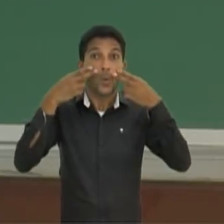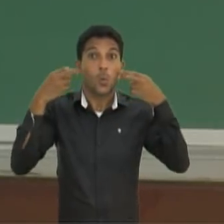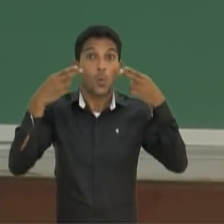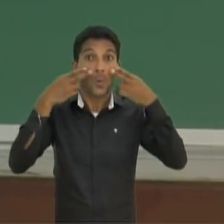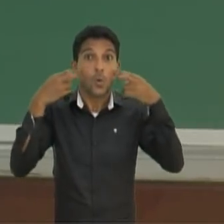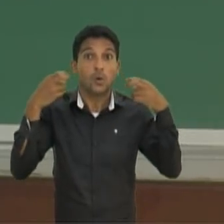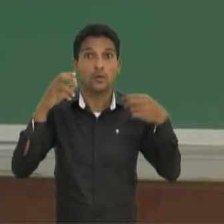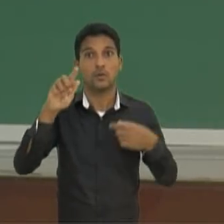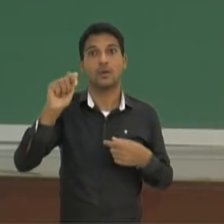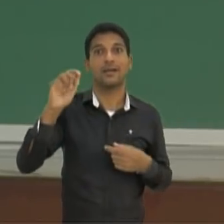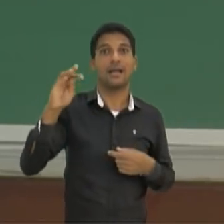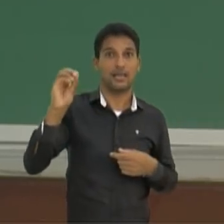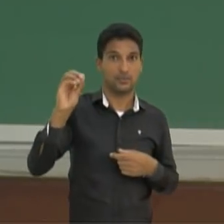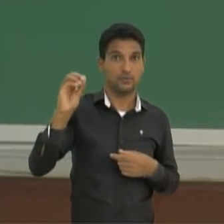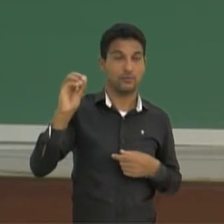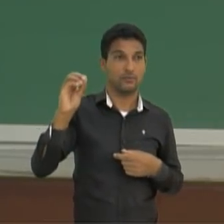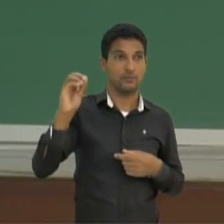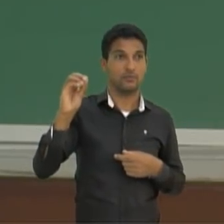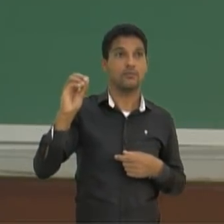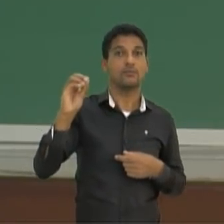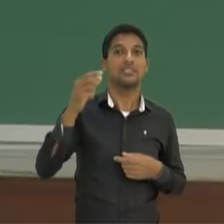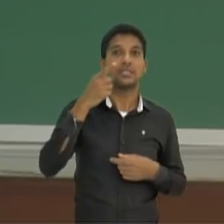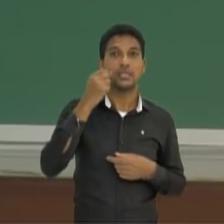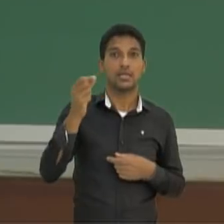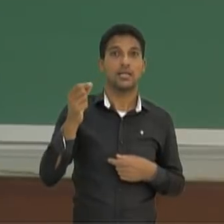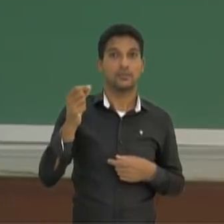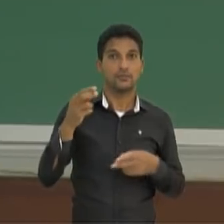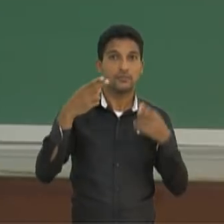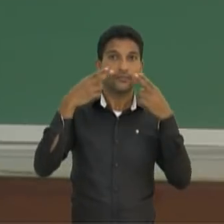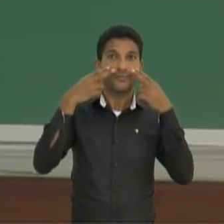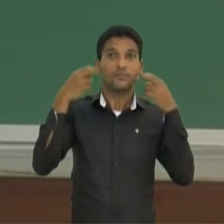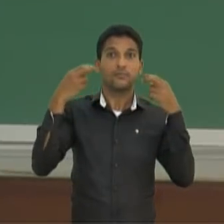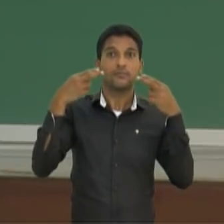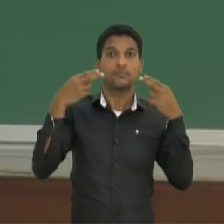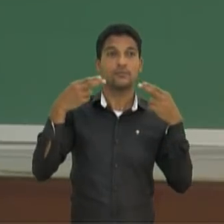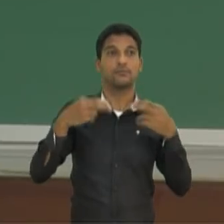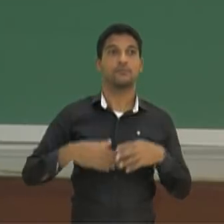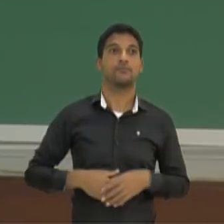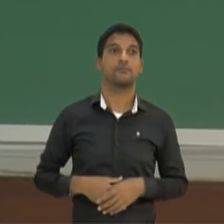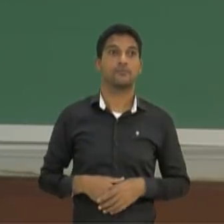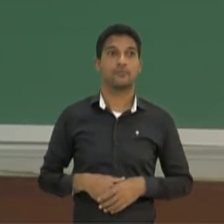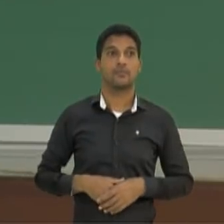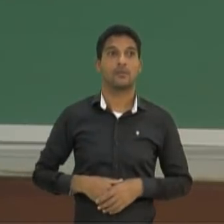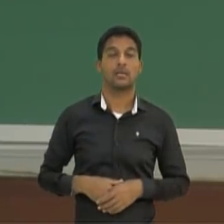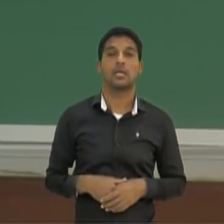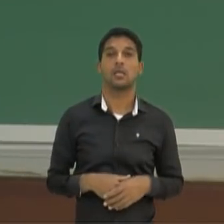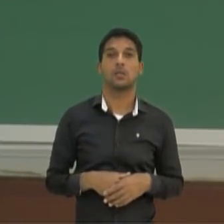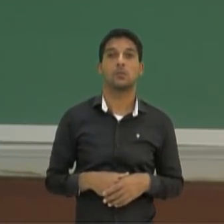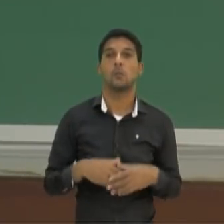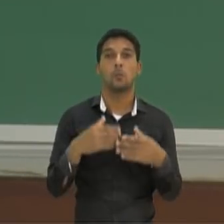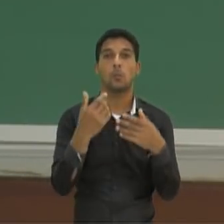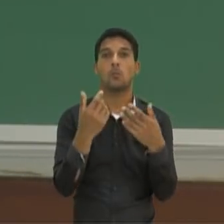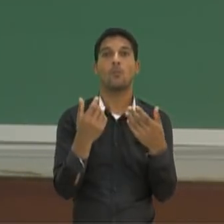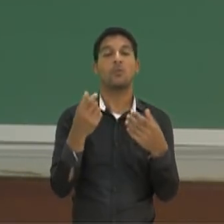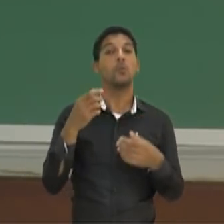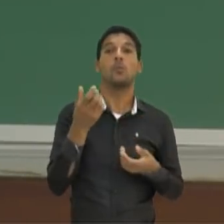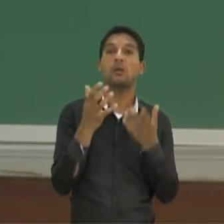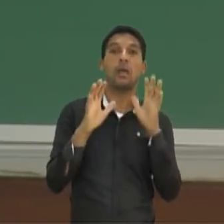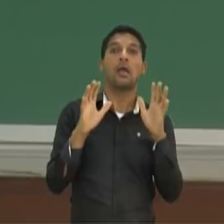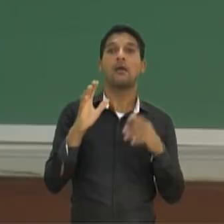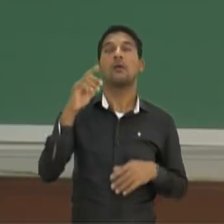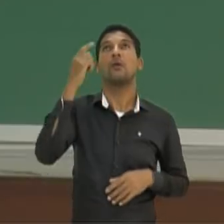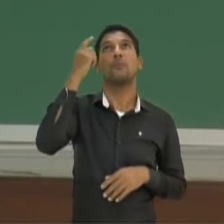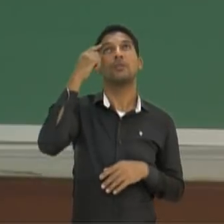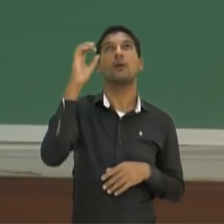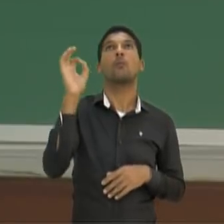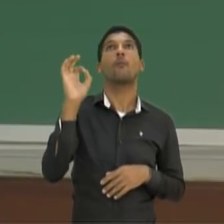ali uma crítica, né? Como assim né, o gato também não está a fim de nem pensar, né? Ele não